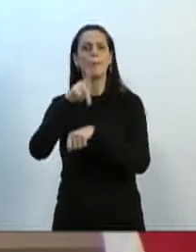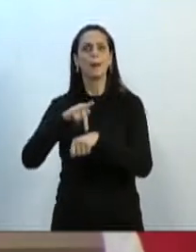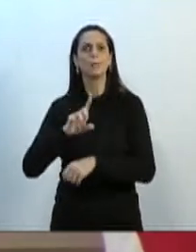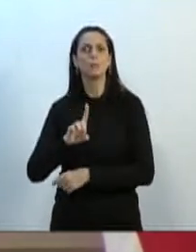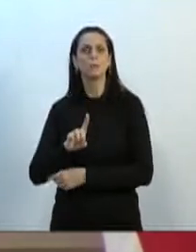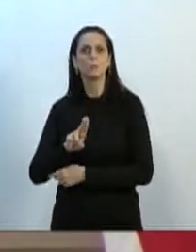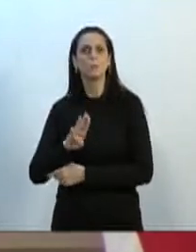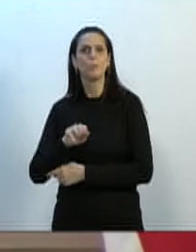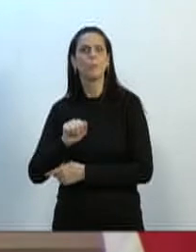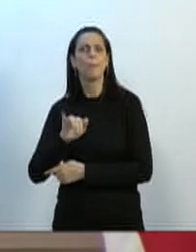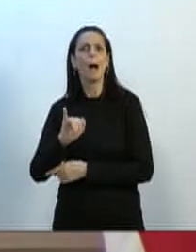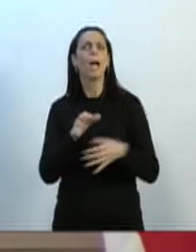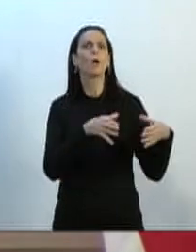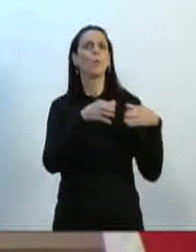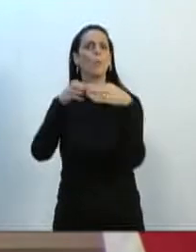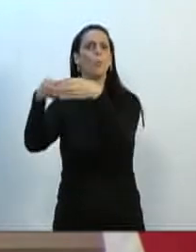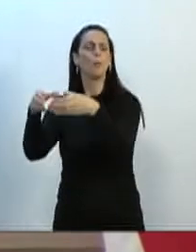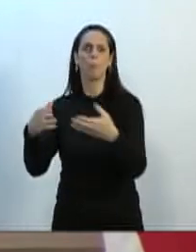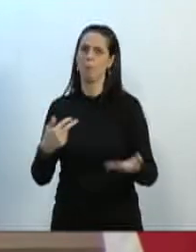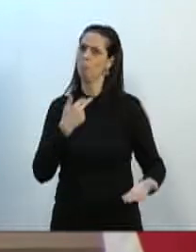Continuando.